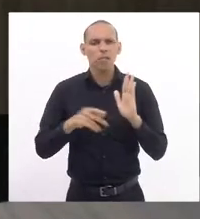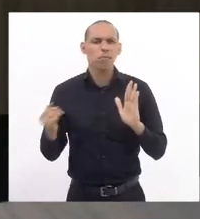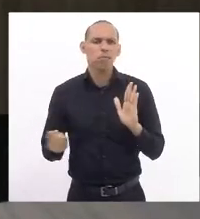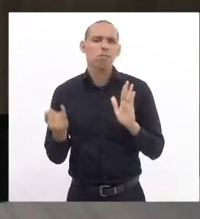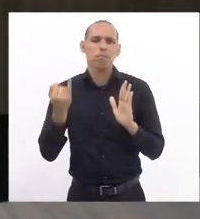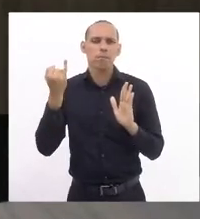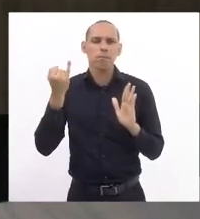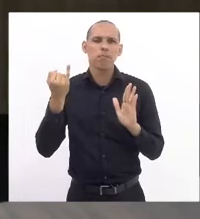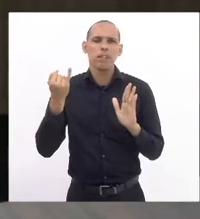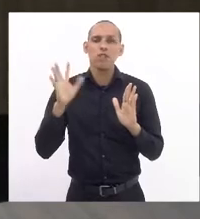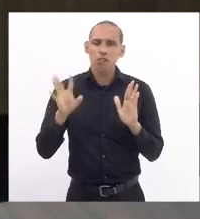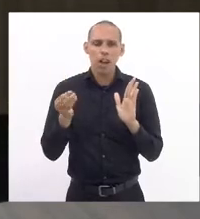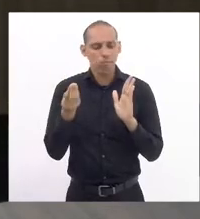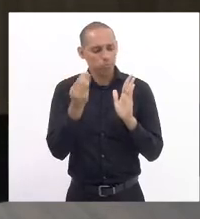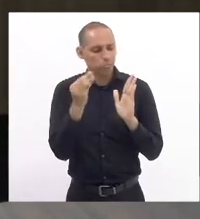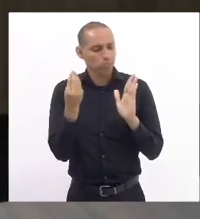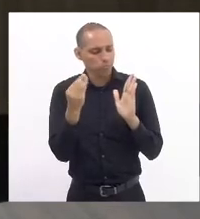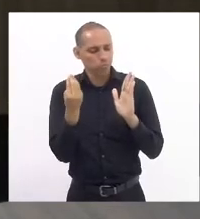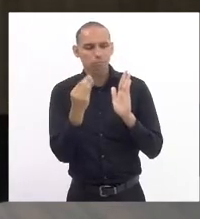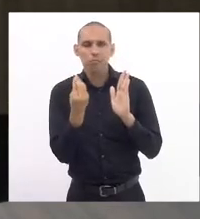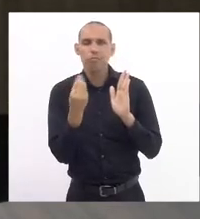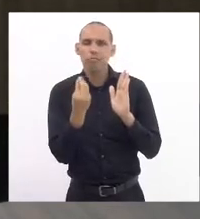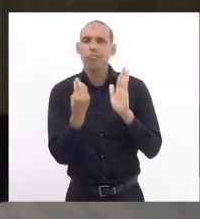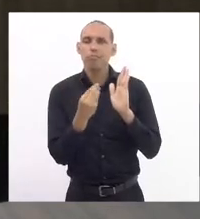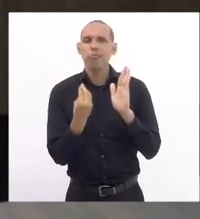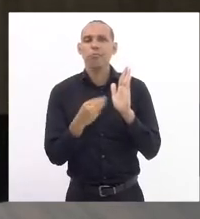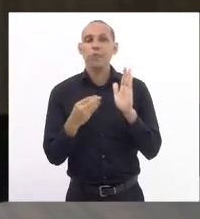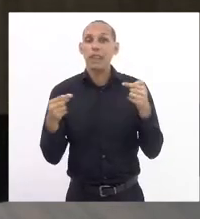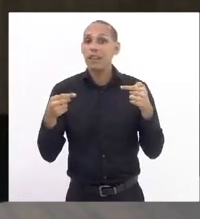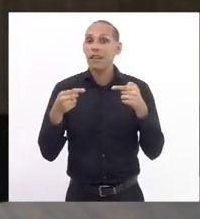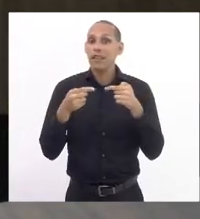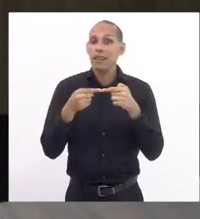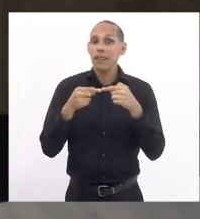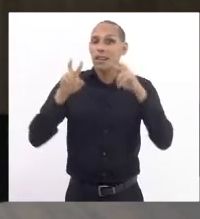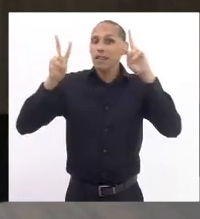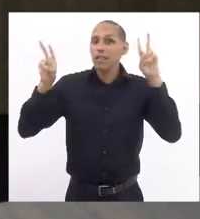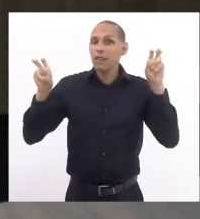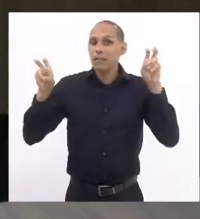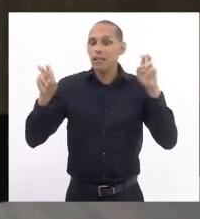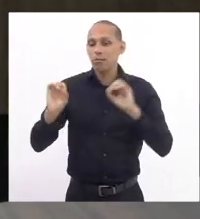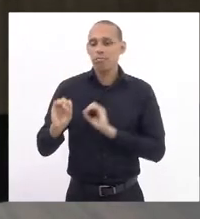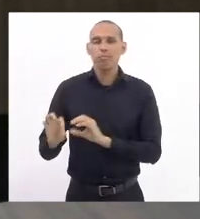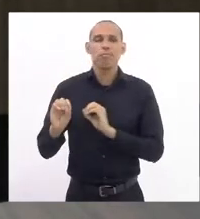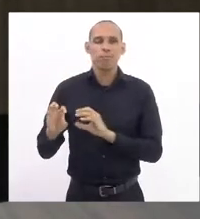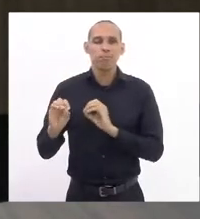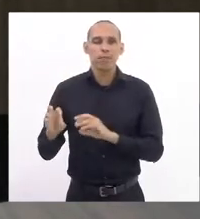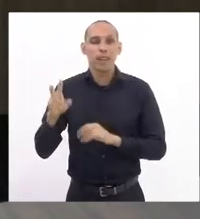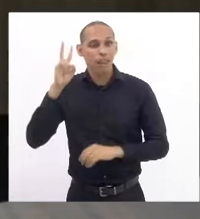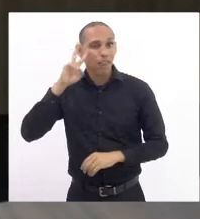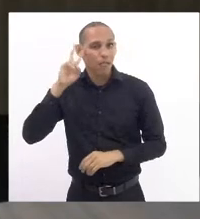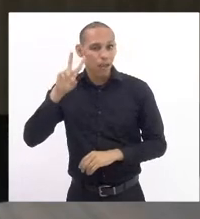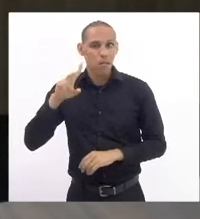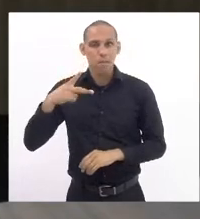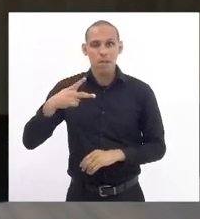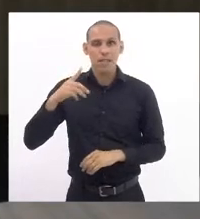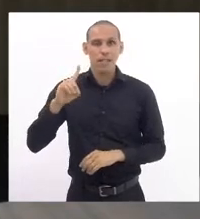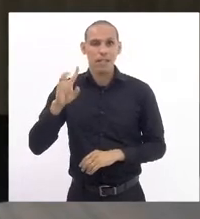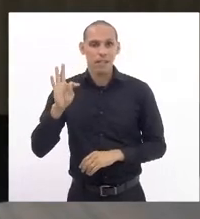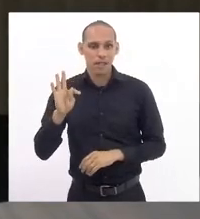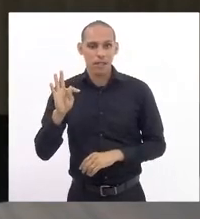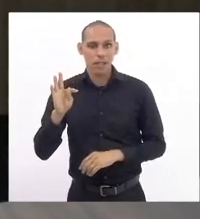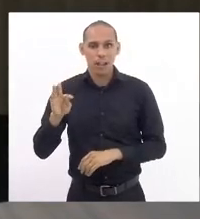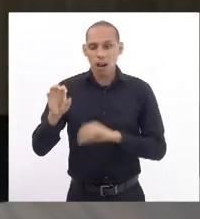aqueles já elencados aqui, no que se refere à educação. Lembrar que para o PDT educação